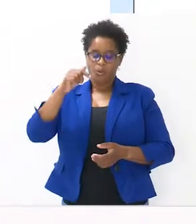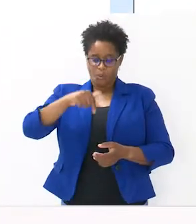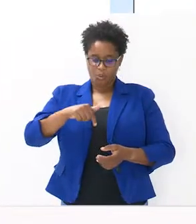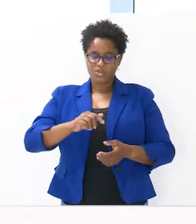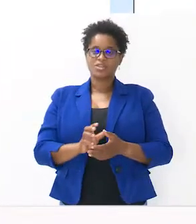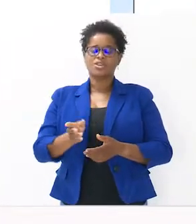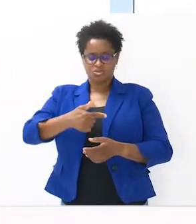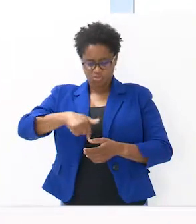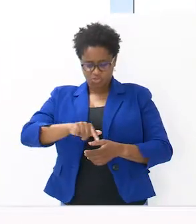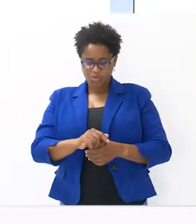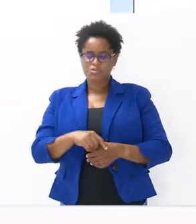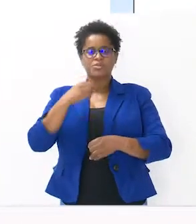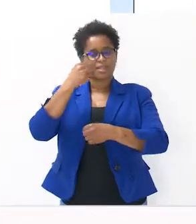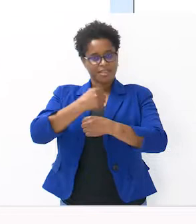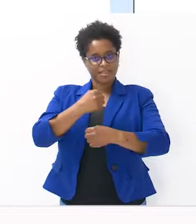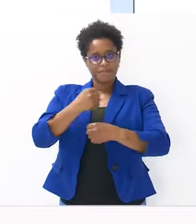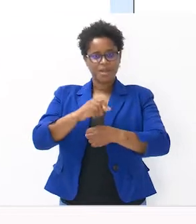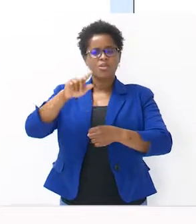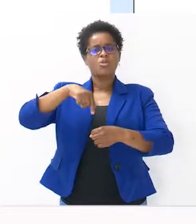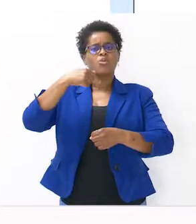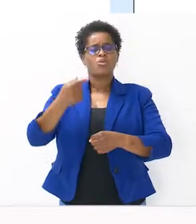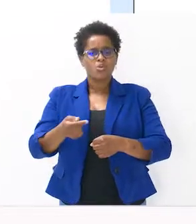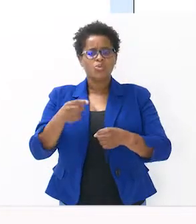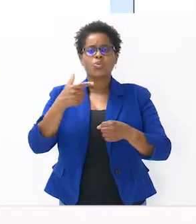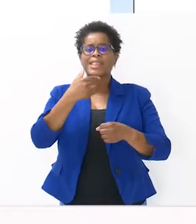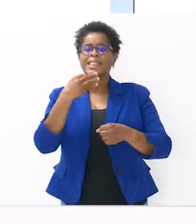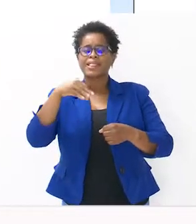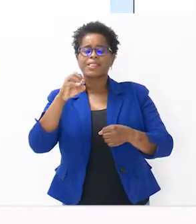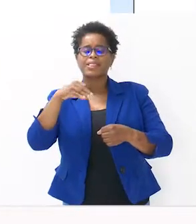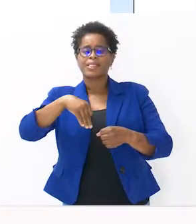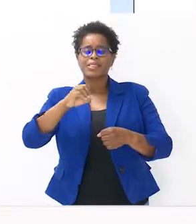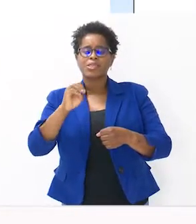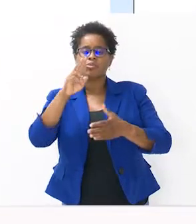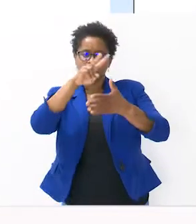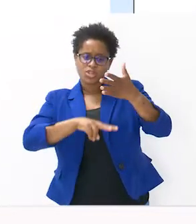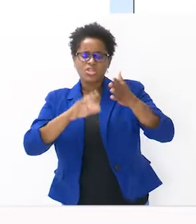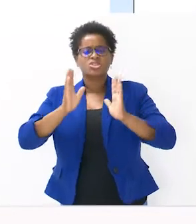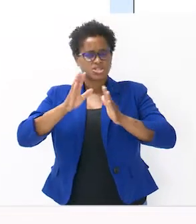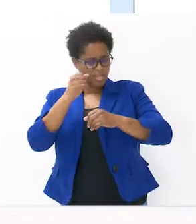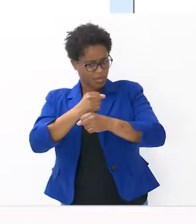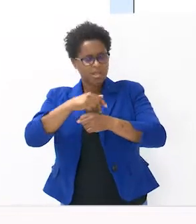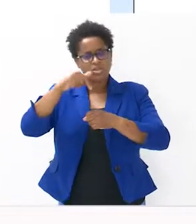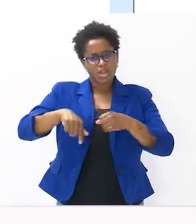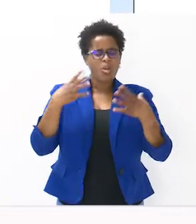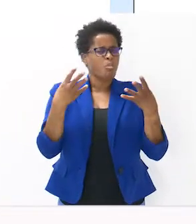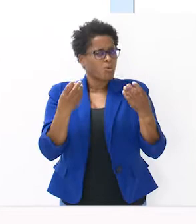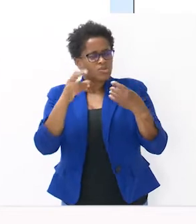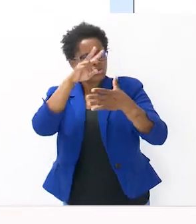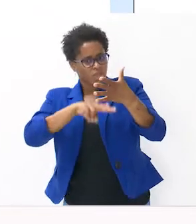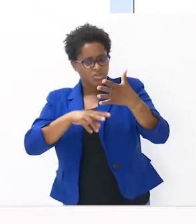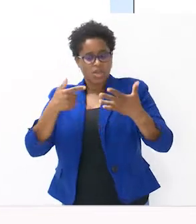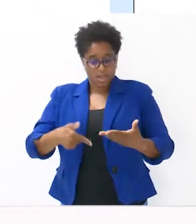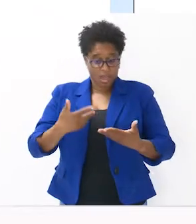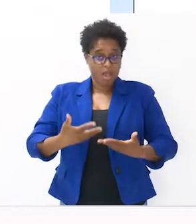Hoje nós vamos trabalhar um outro tipo de texto. Já trabalhamos aqui vários tipos de texto. Desta